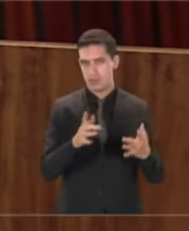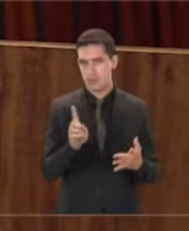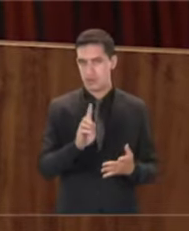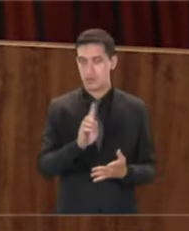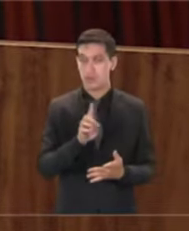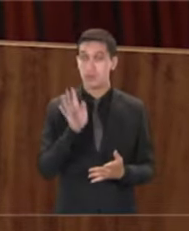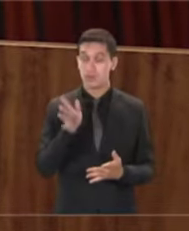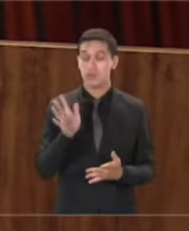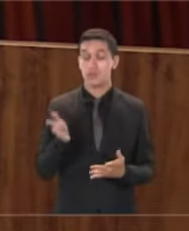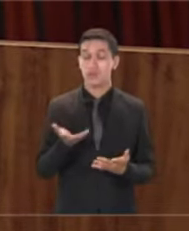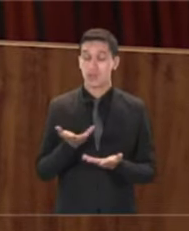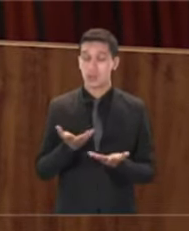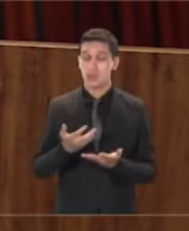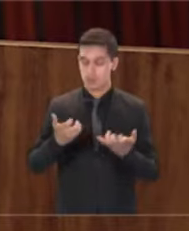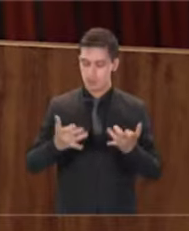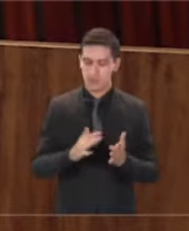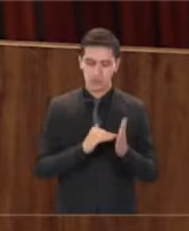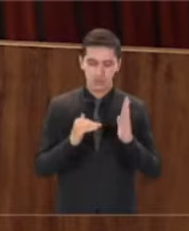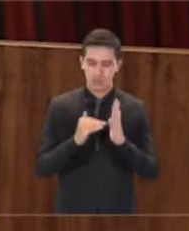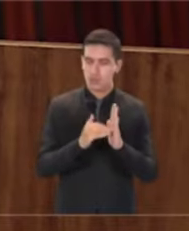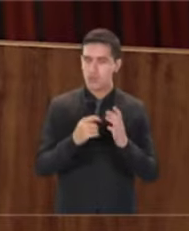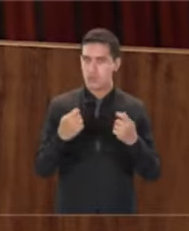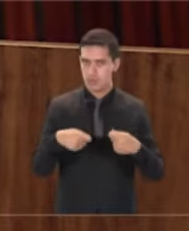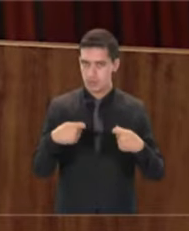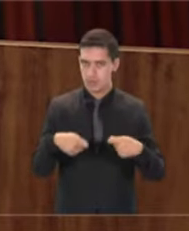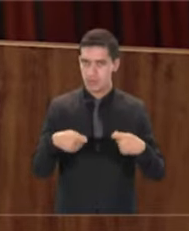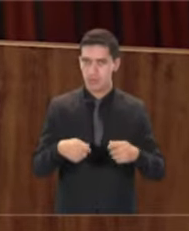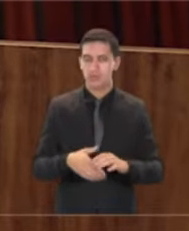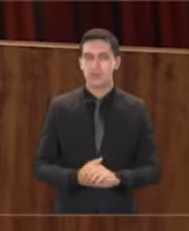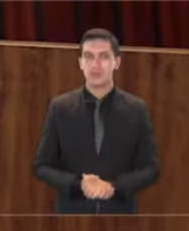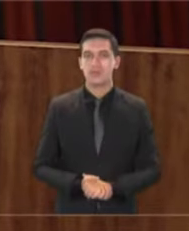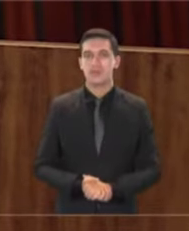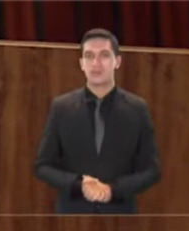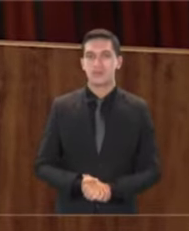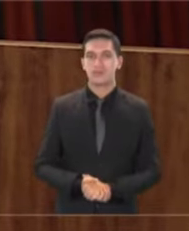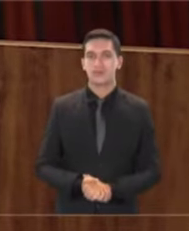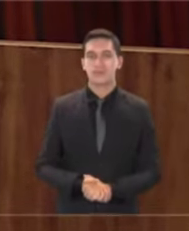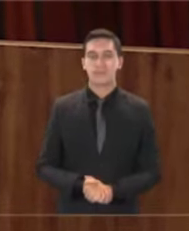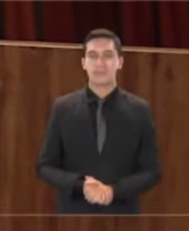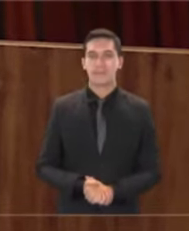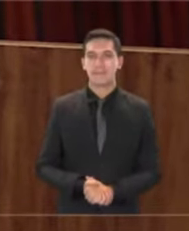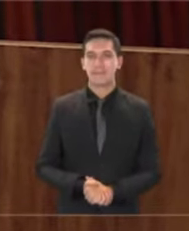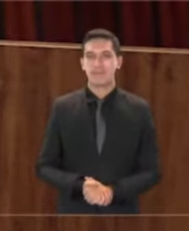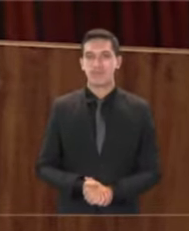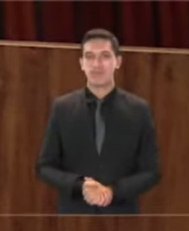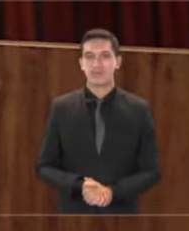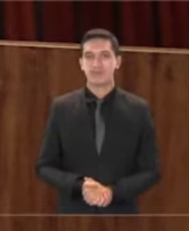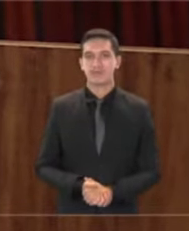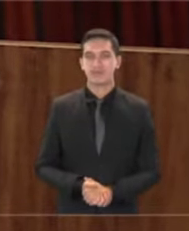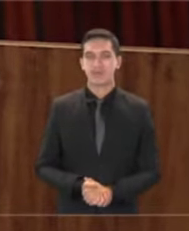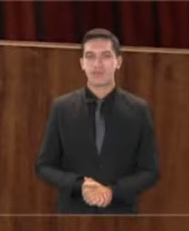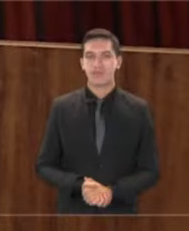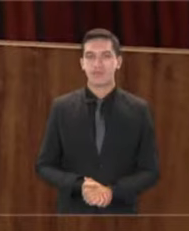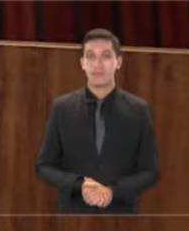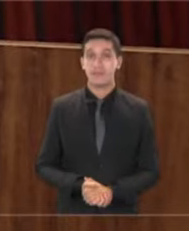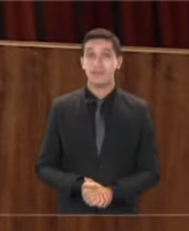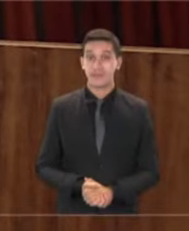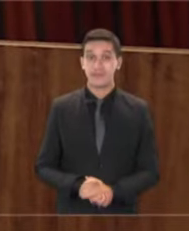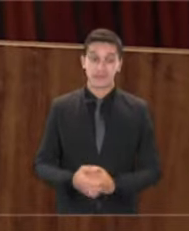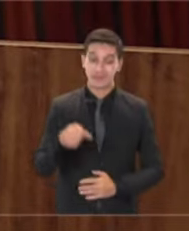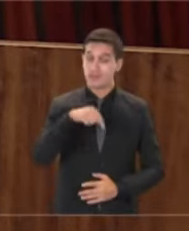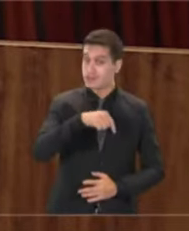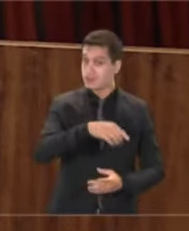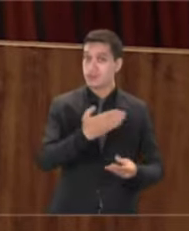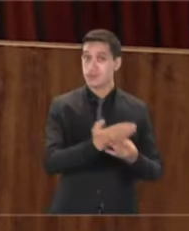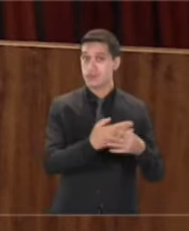palavra e tornar excelente o uso do tempo neste tribunal, presidente, neste caso também